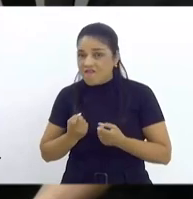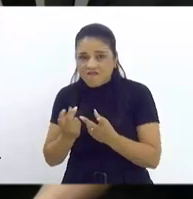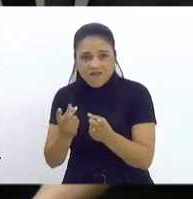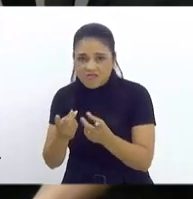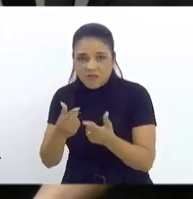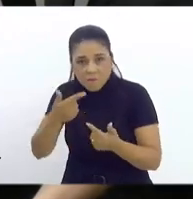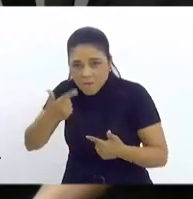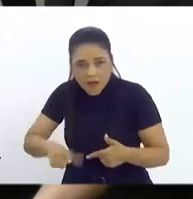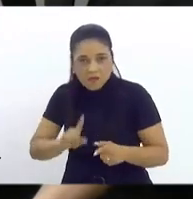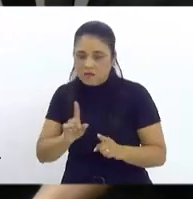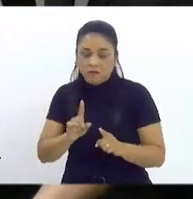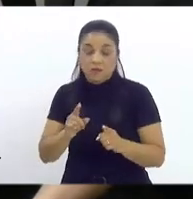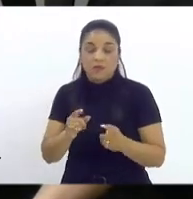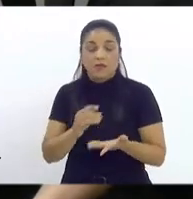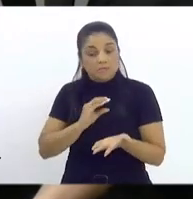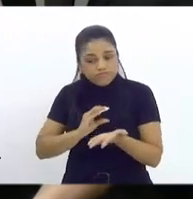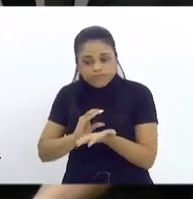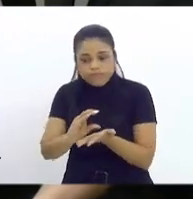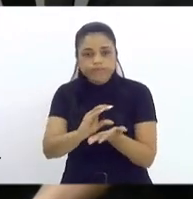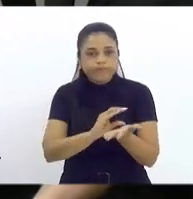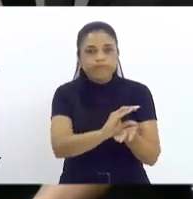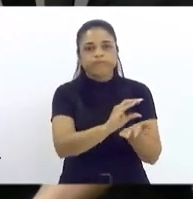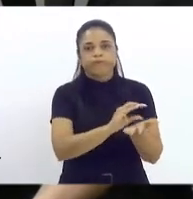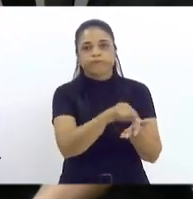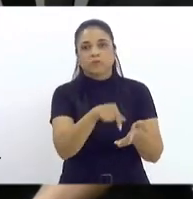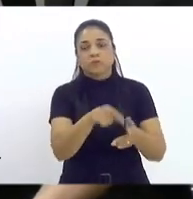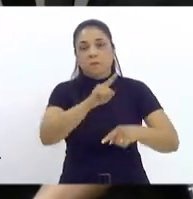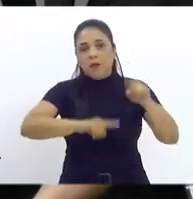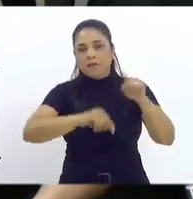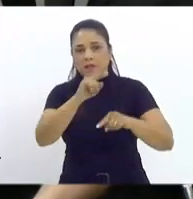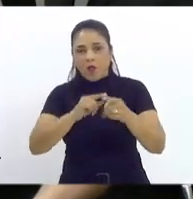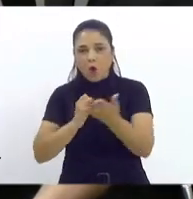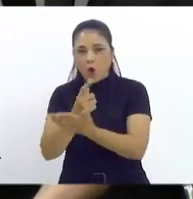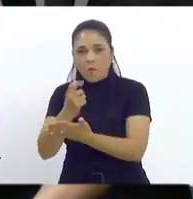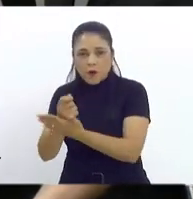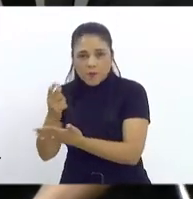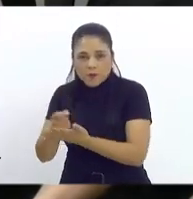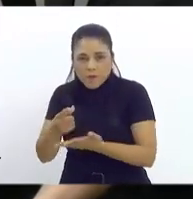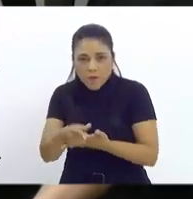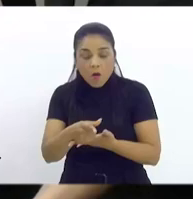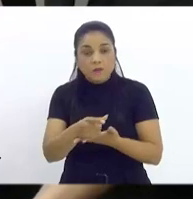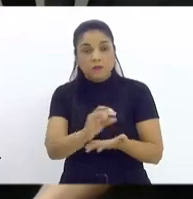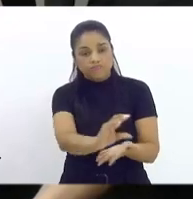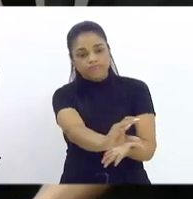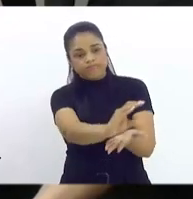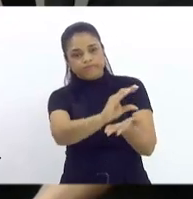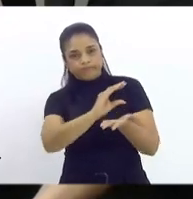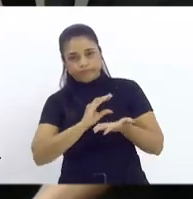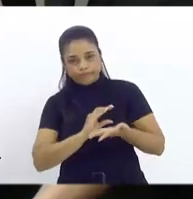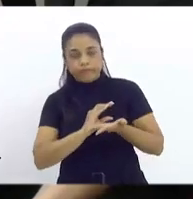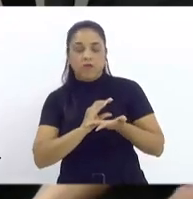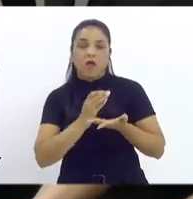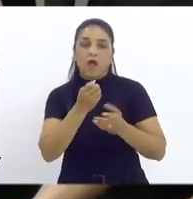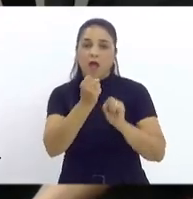por investir mais. Então, aí é o cálculo de como a empresa